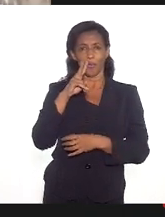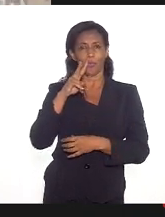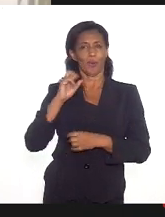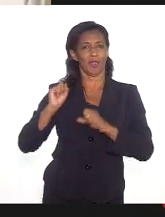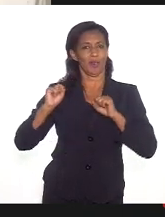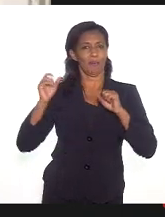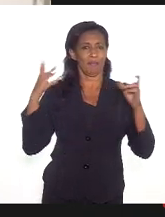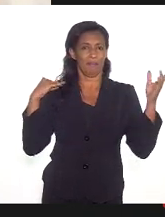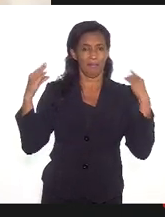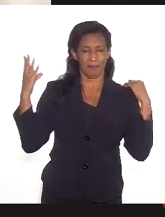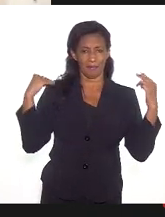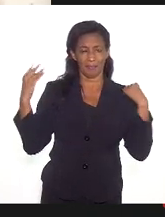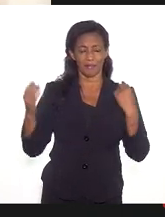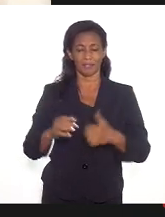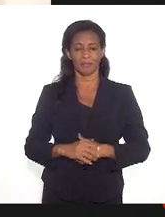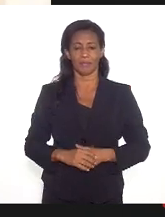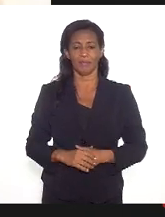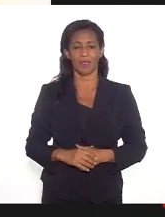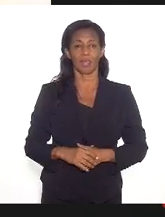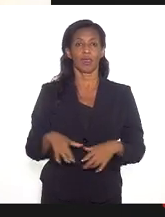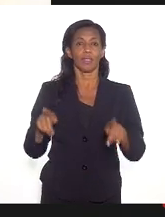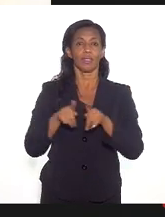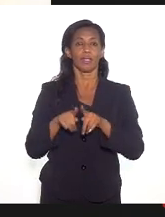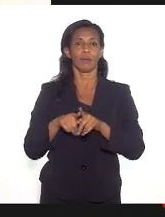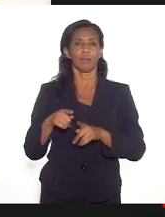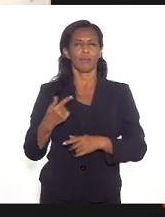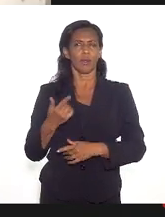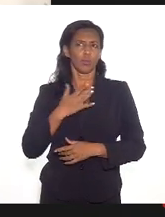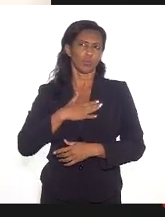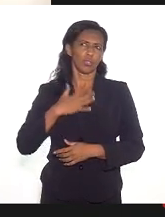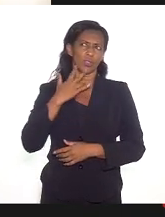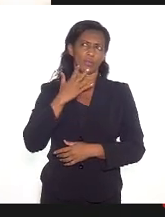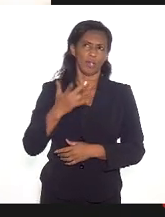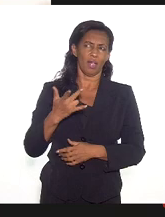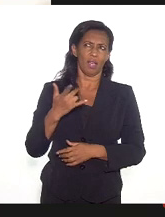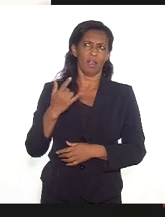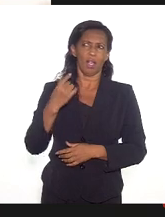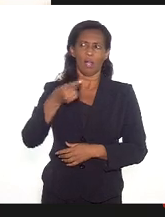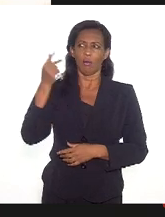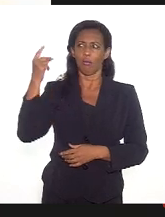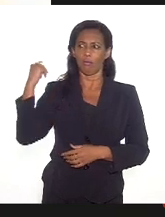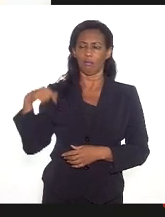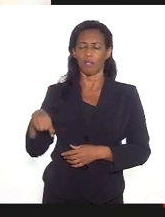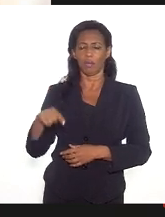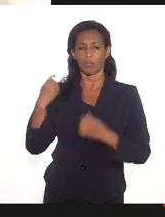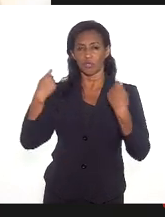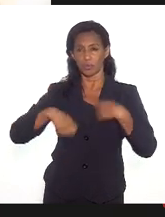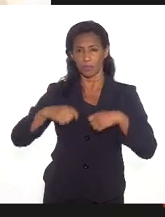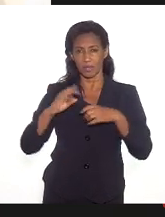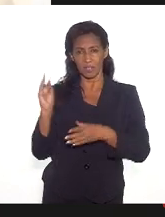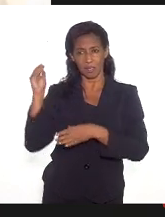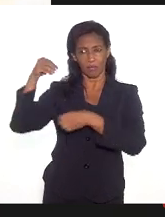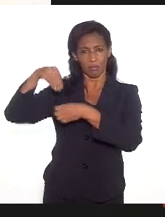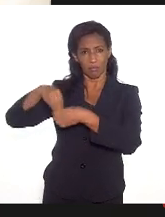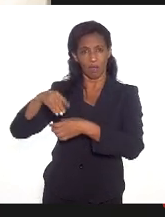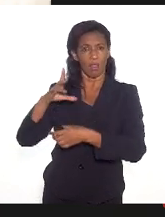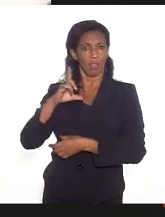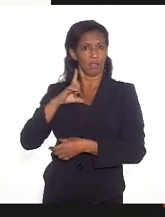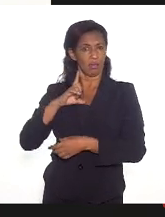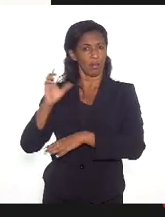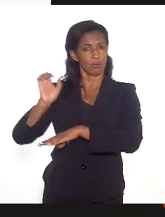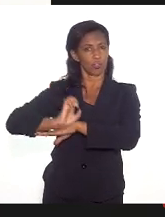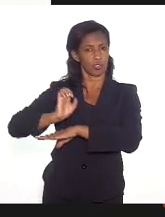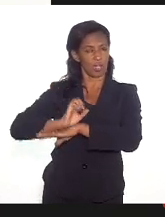Armadas. E gostaria de dizer que eu, algum tempo, venho colocando que a gente precisa ter no Estado